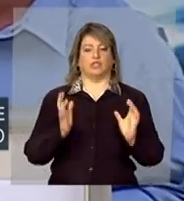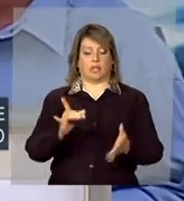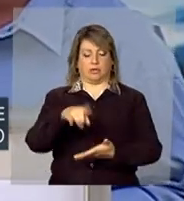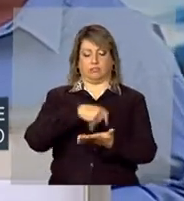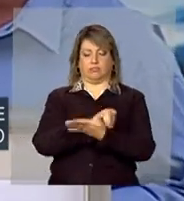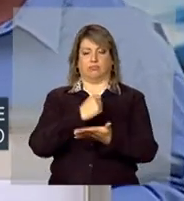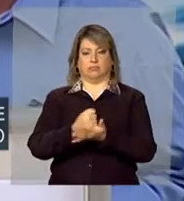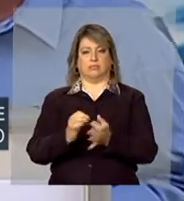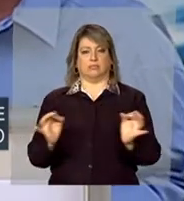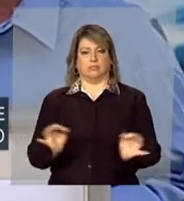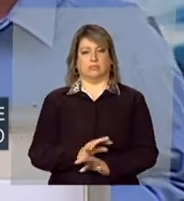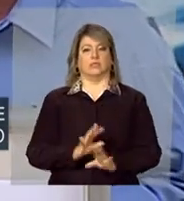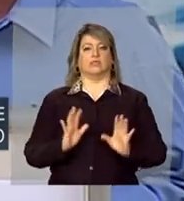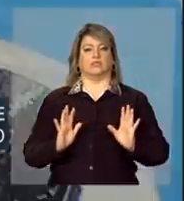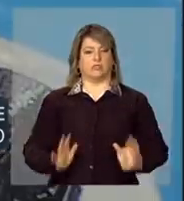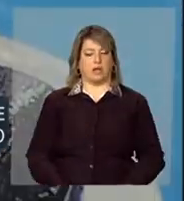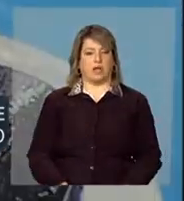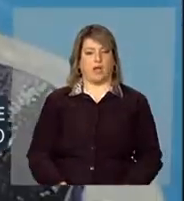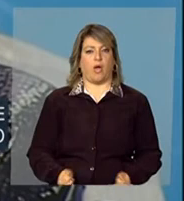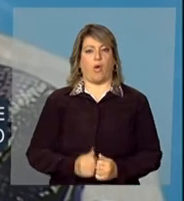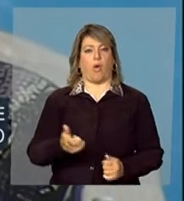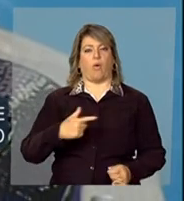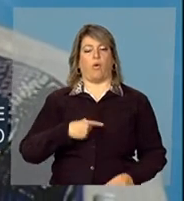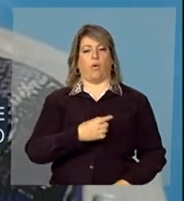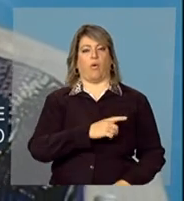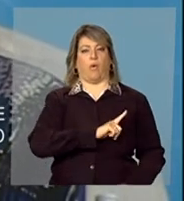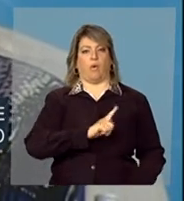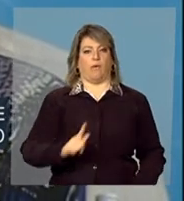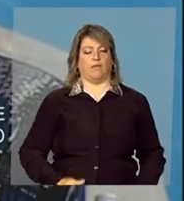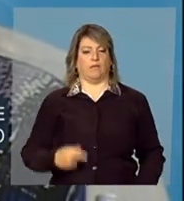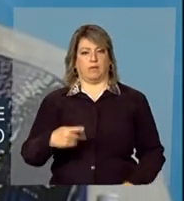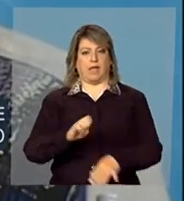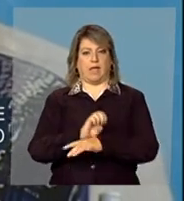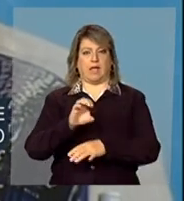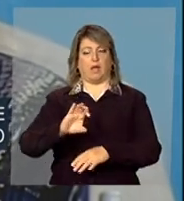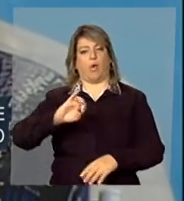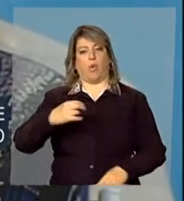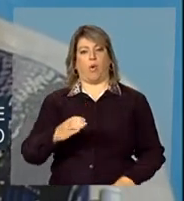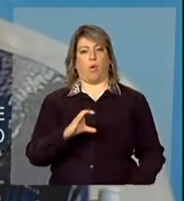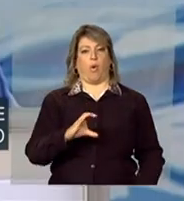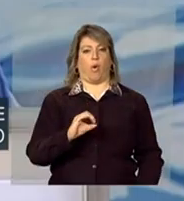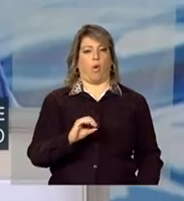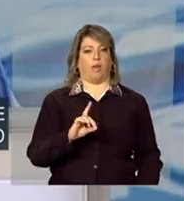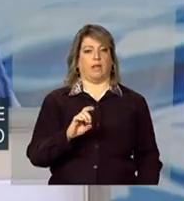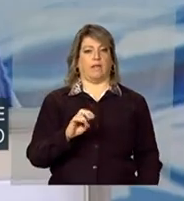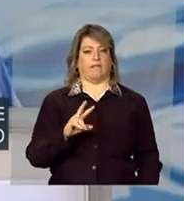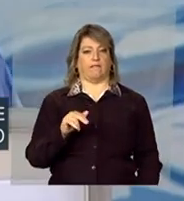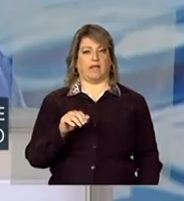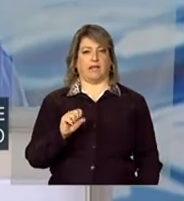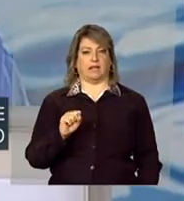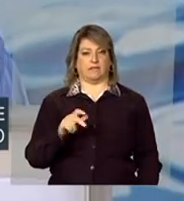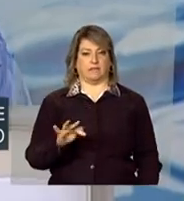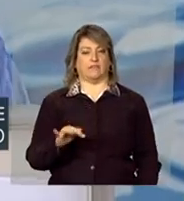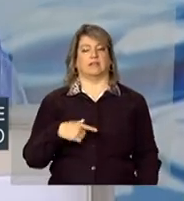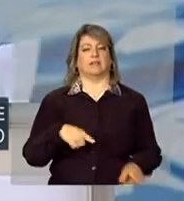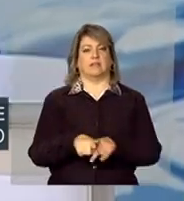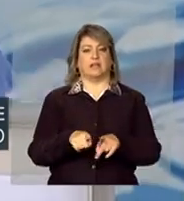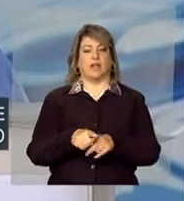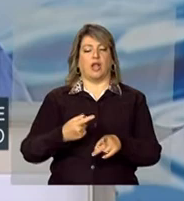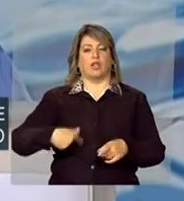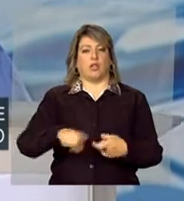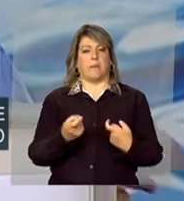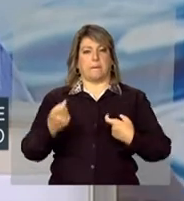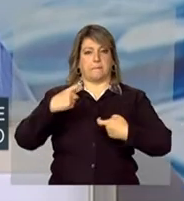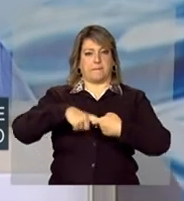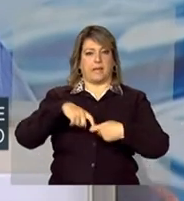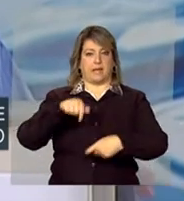contratou, seja com o governo do Estado, seja com a Codevasf, que é a nossa grande parceira aqui